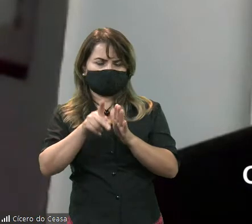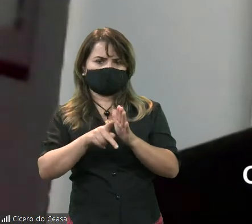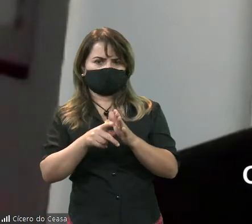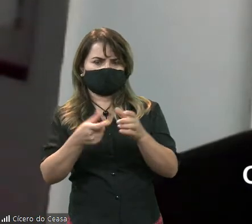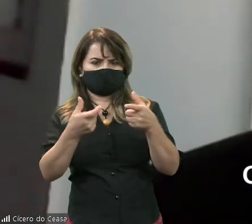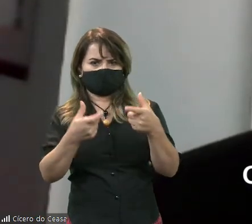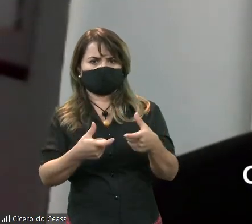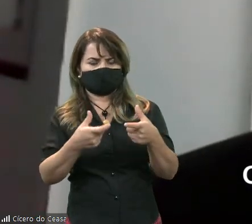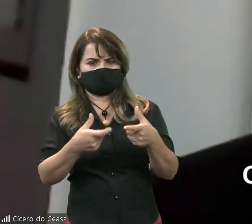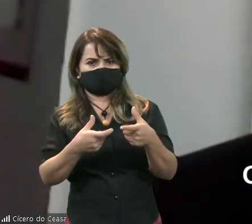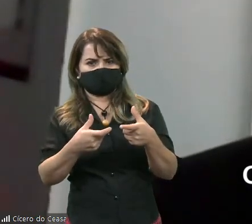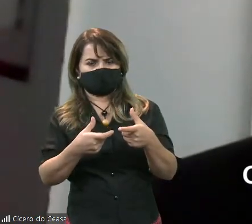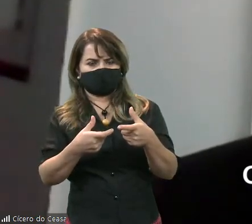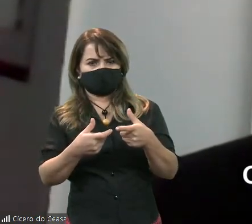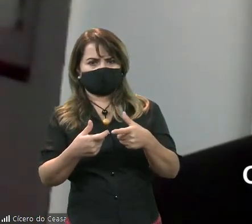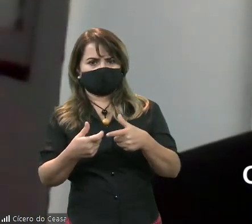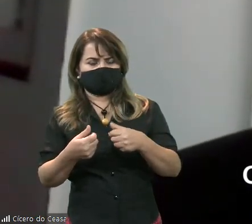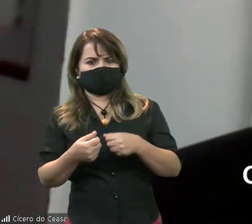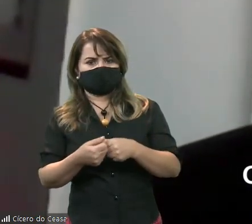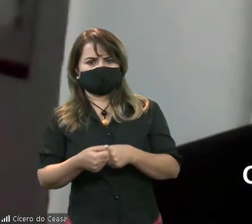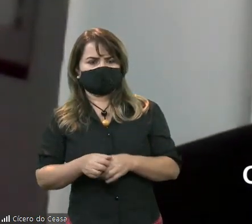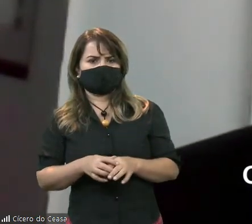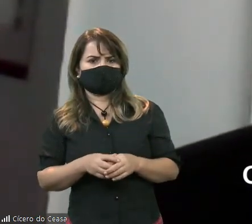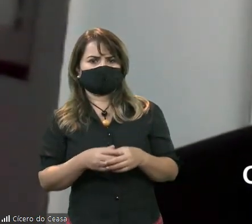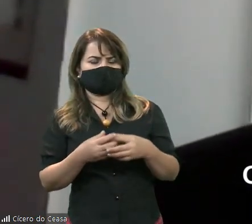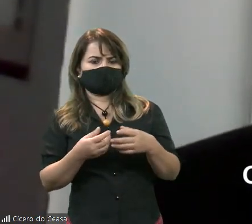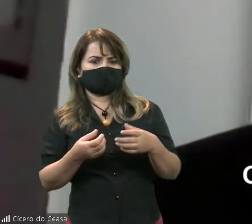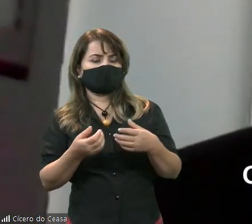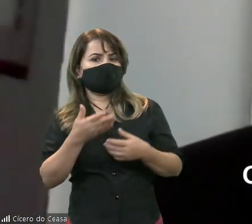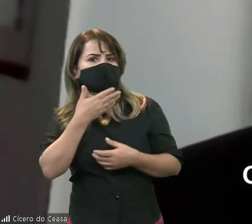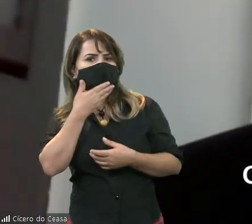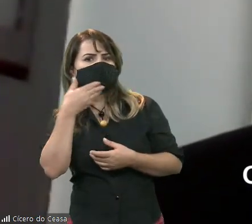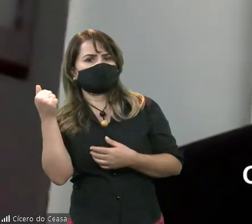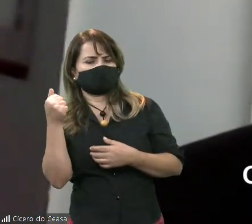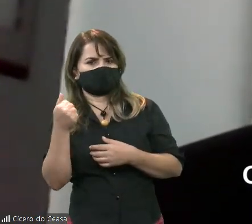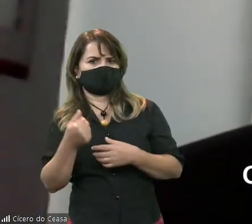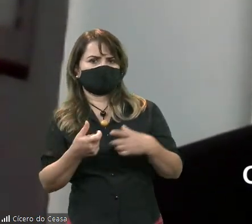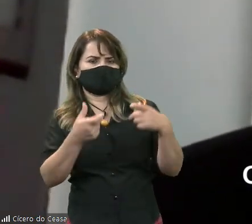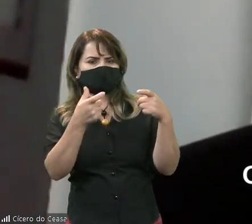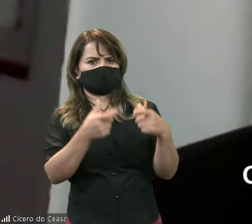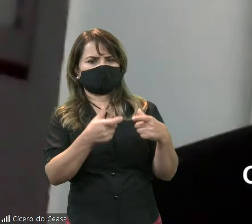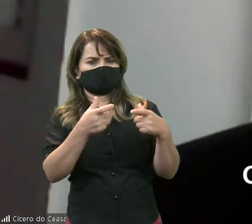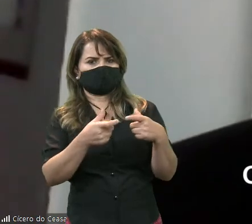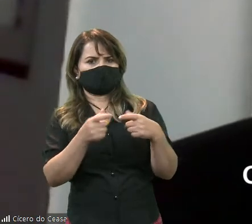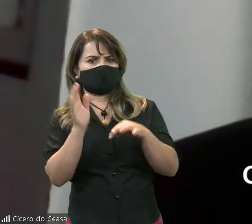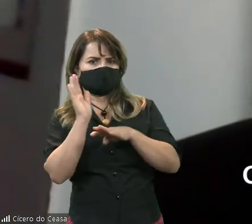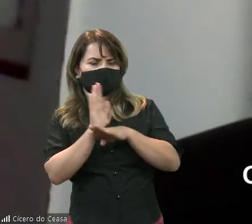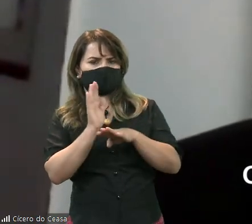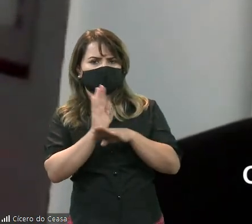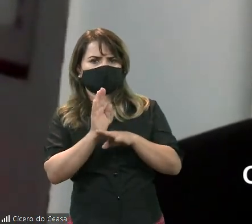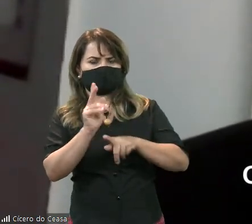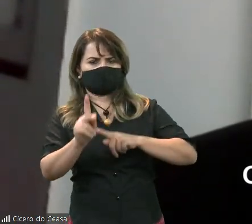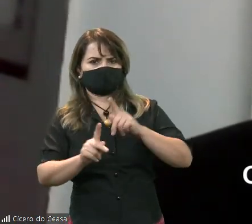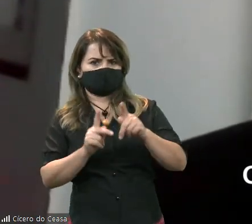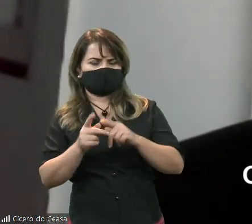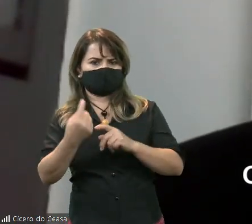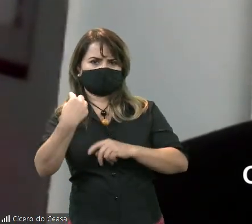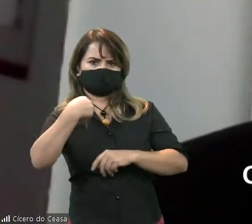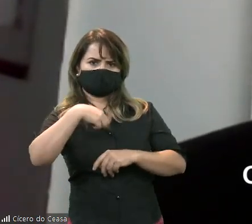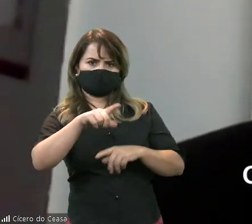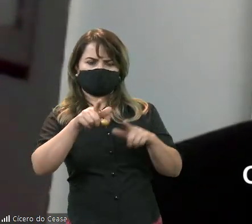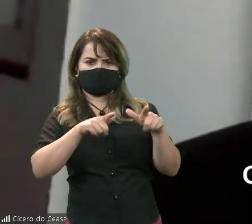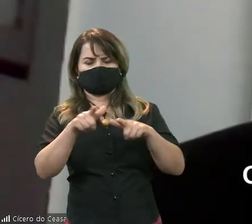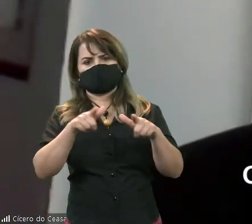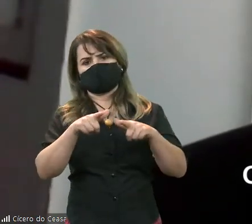dessas faixas, dessa facilidade que teria nosso povo, principalmente os trabalhadores, o